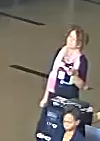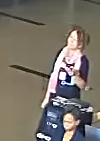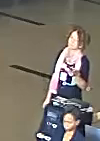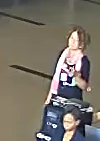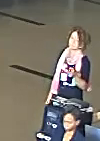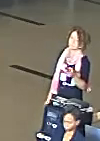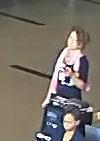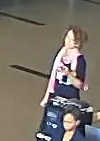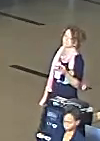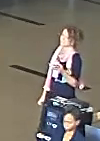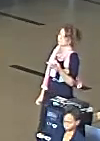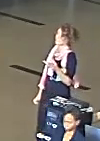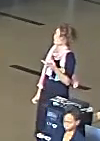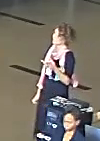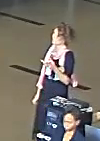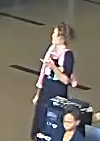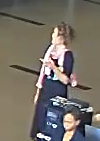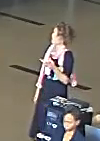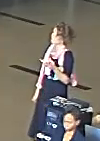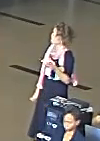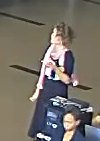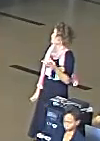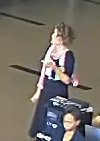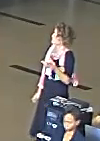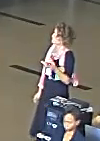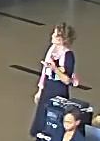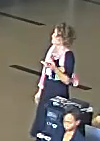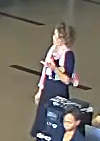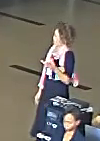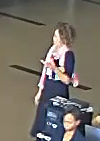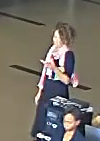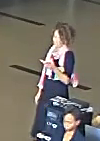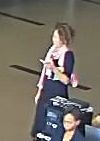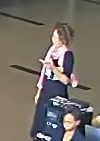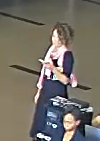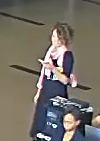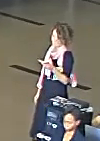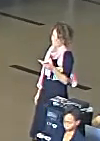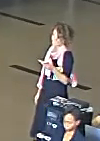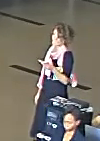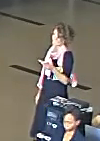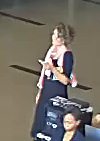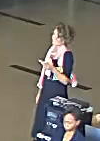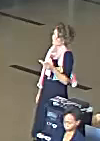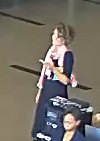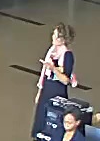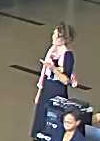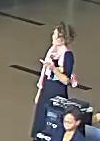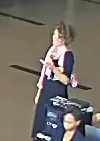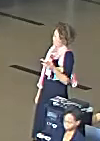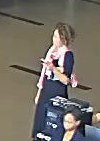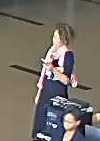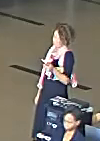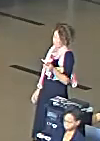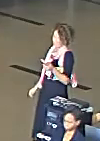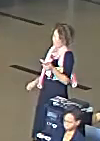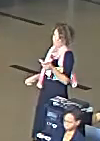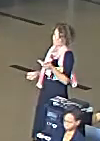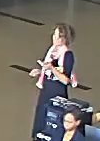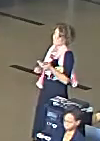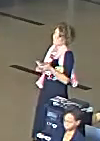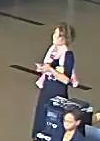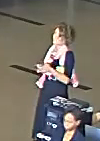aqui nessa audiência pública vou dizer para vocês que não foi fácil não foi fácil mesmo estarmos aqui vivenciando